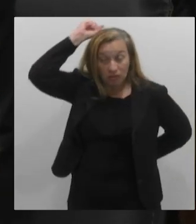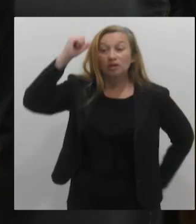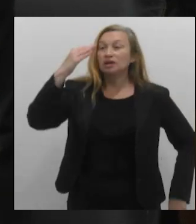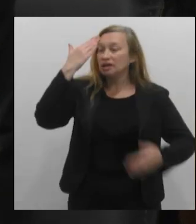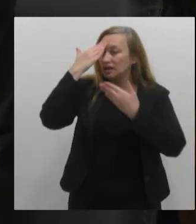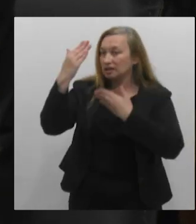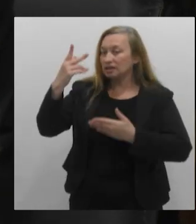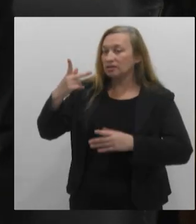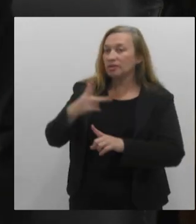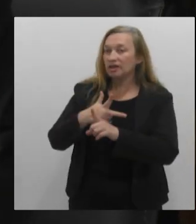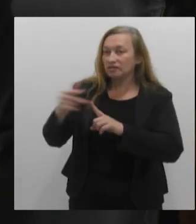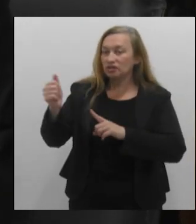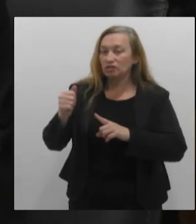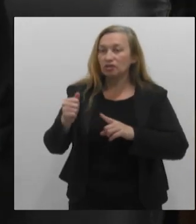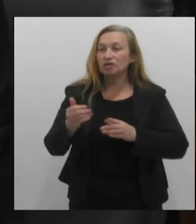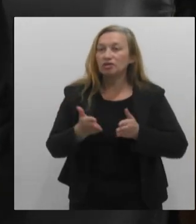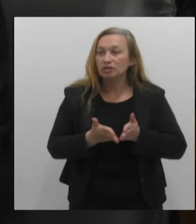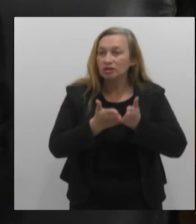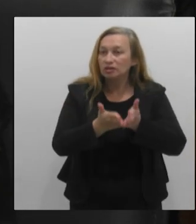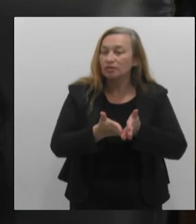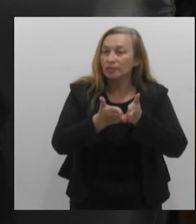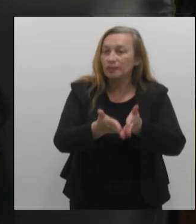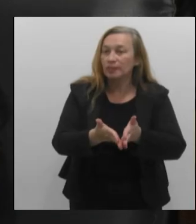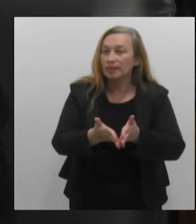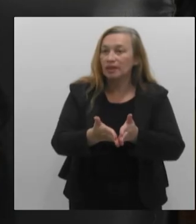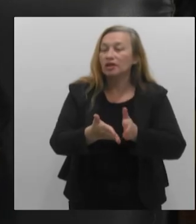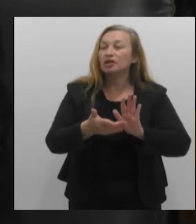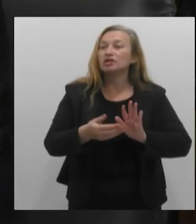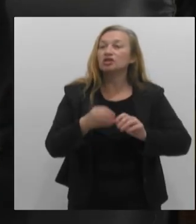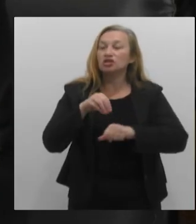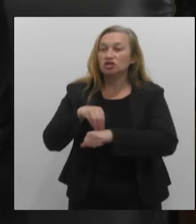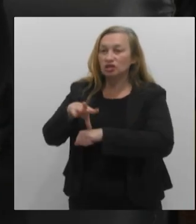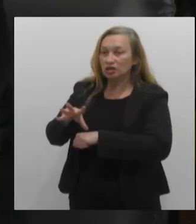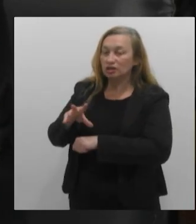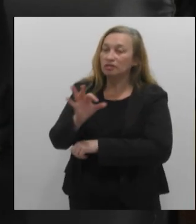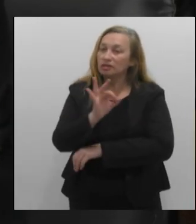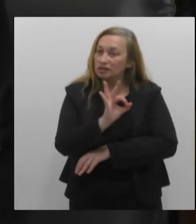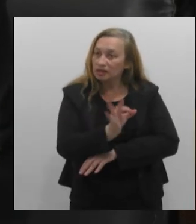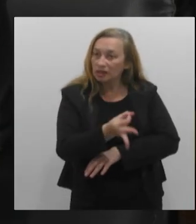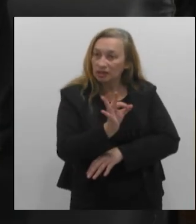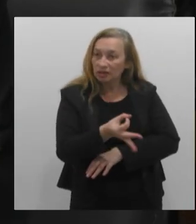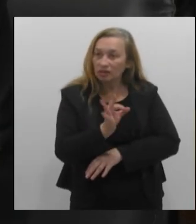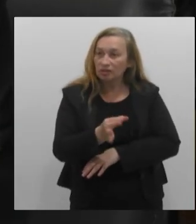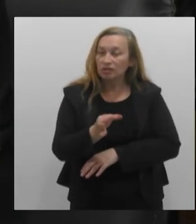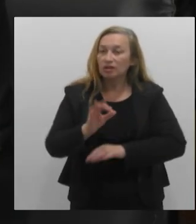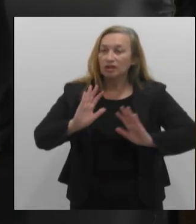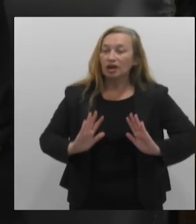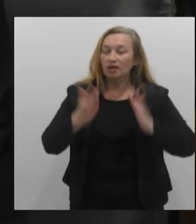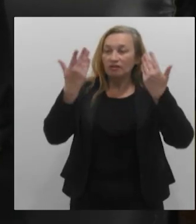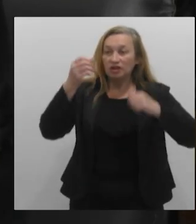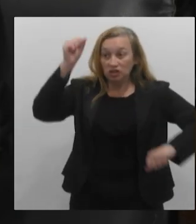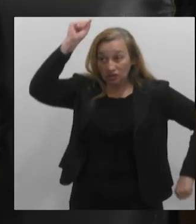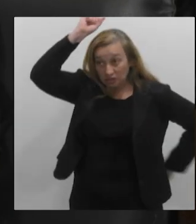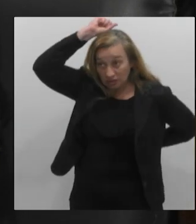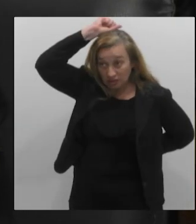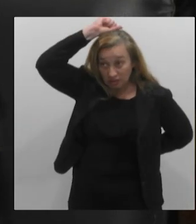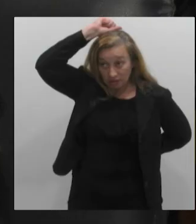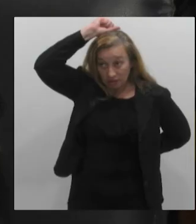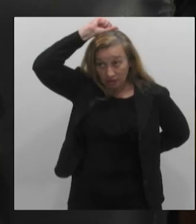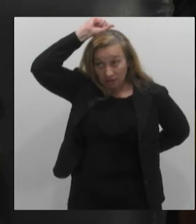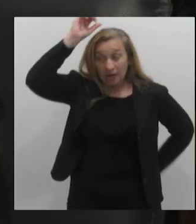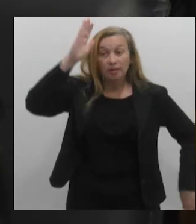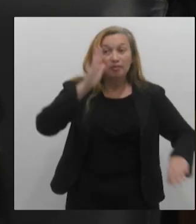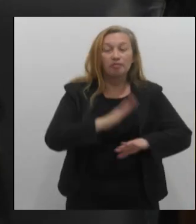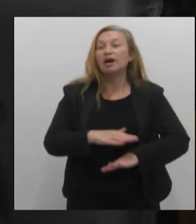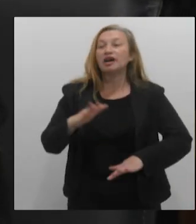pela vitória da Batalha das Canoas, indicando, portanto, que muito provavelmente a festa de São Sebastião seja a mais